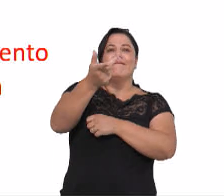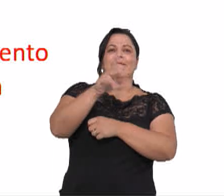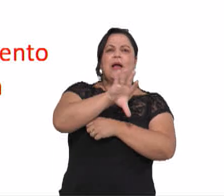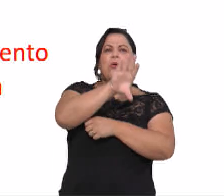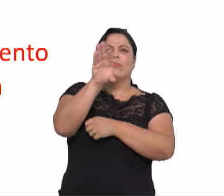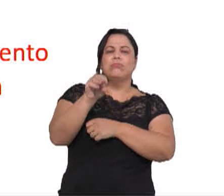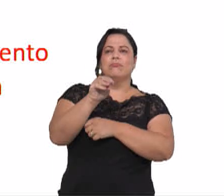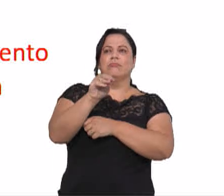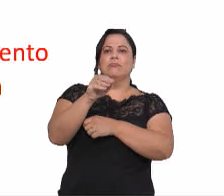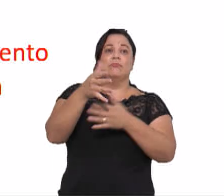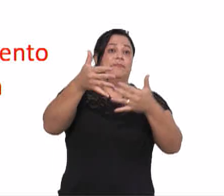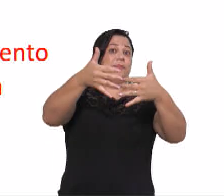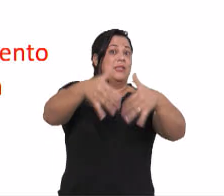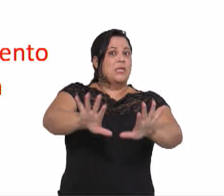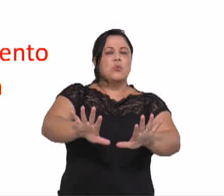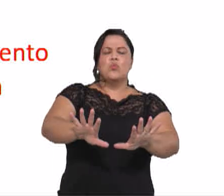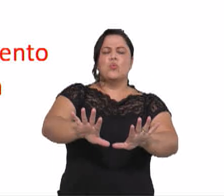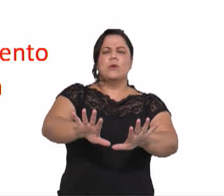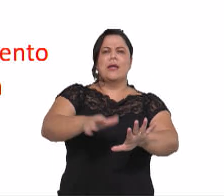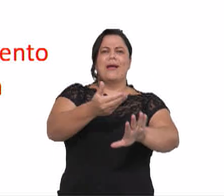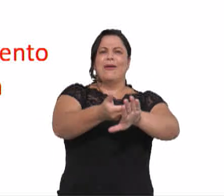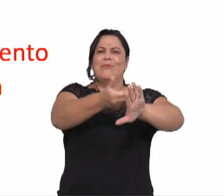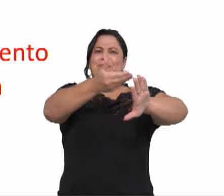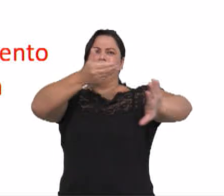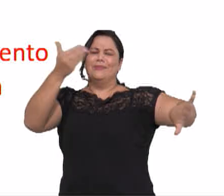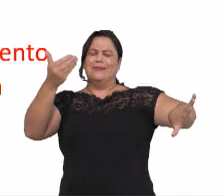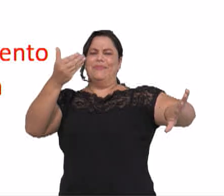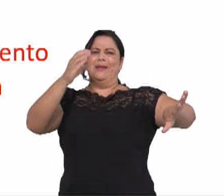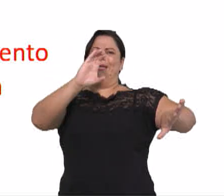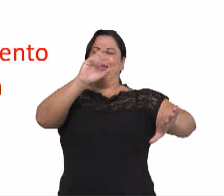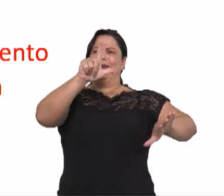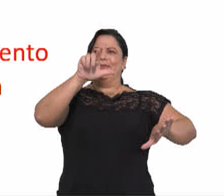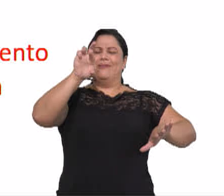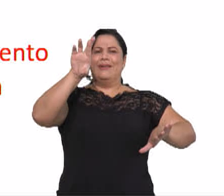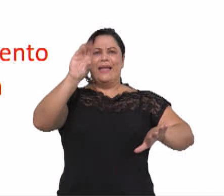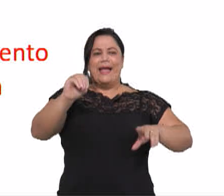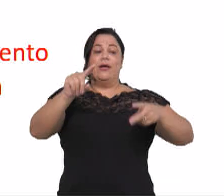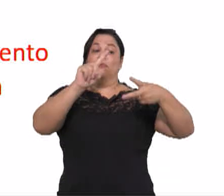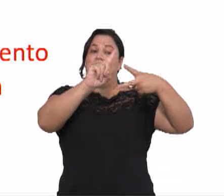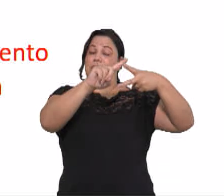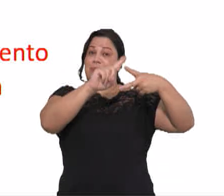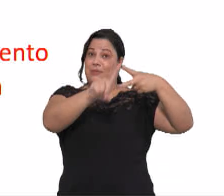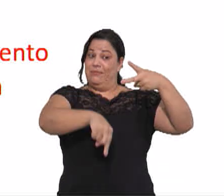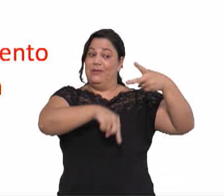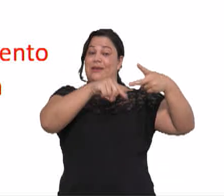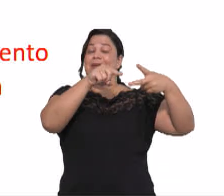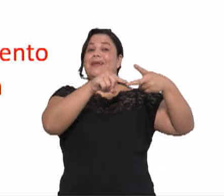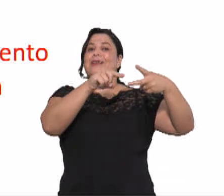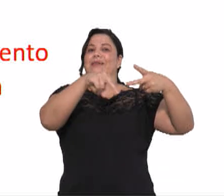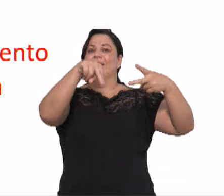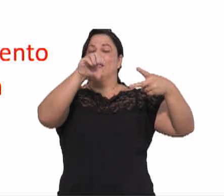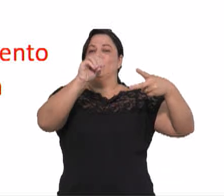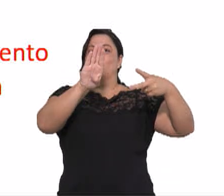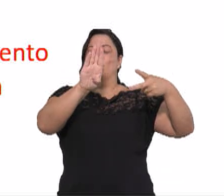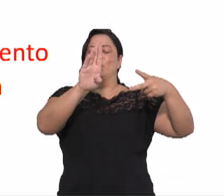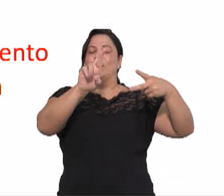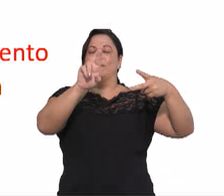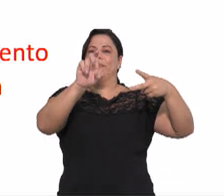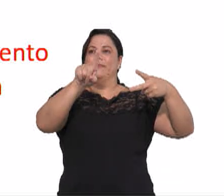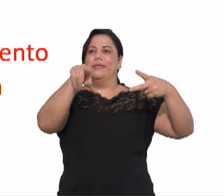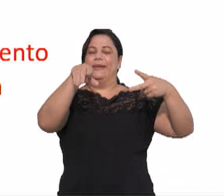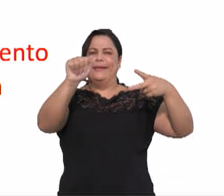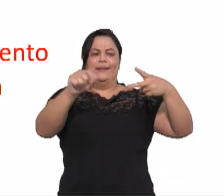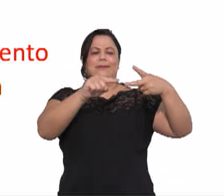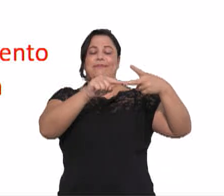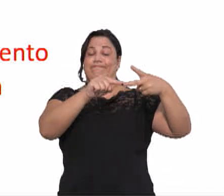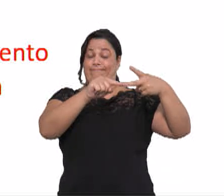clero, primeiro estado, e da minha nobreza, segundo estado, qual ele fazia parte. Cite 2 momentos